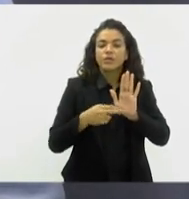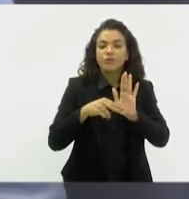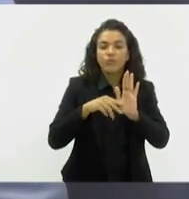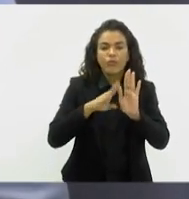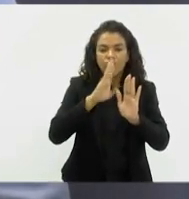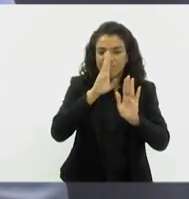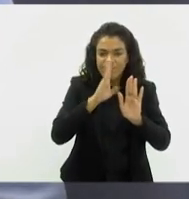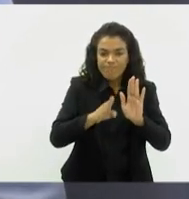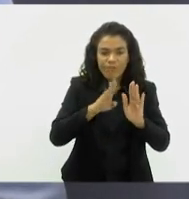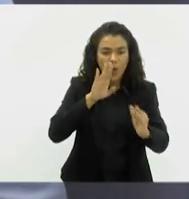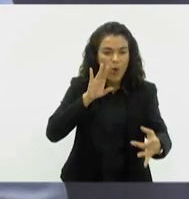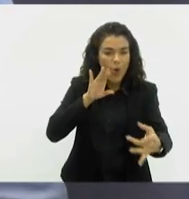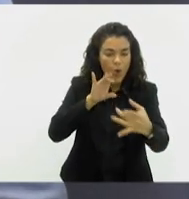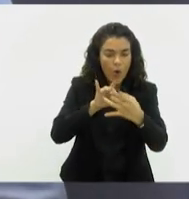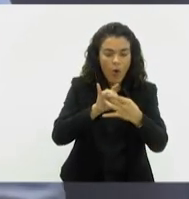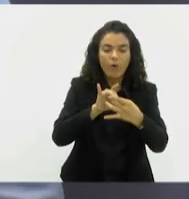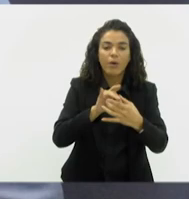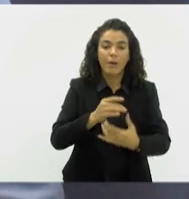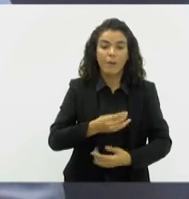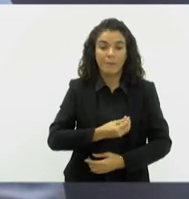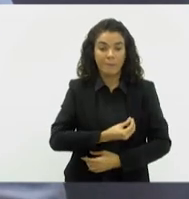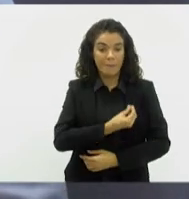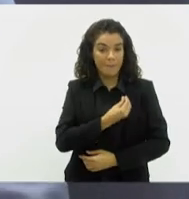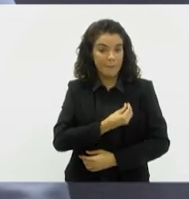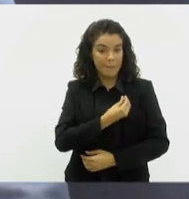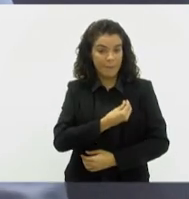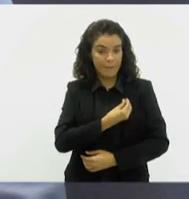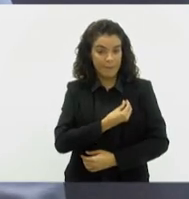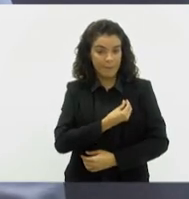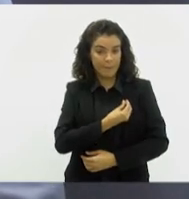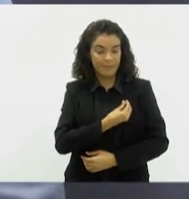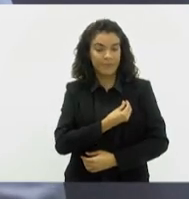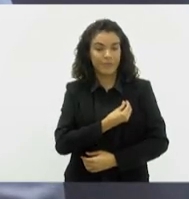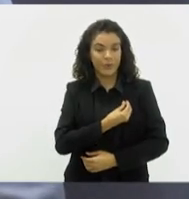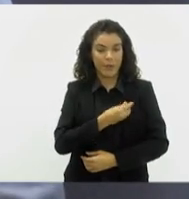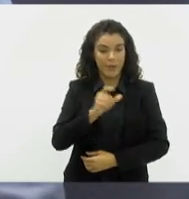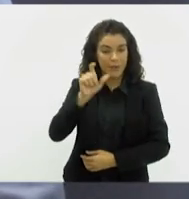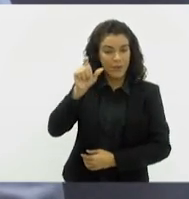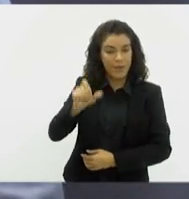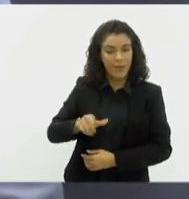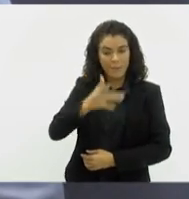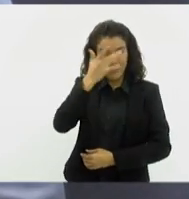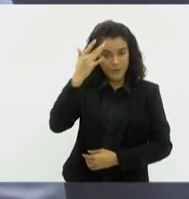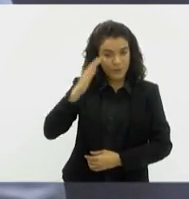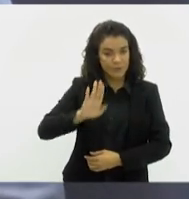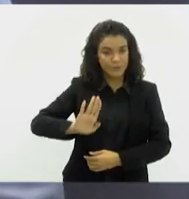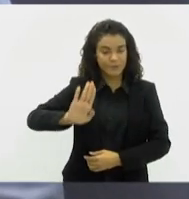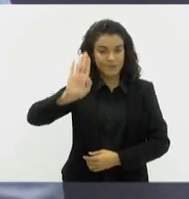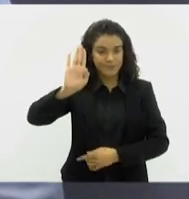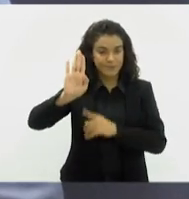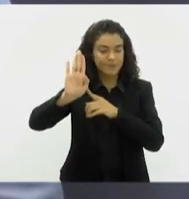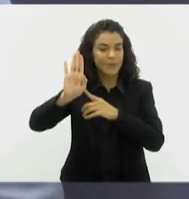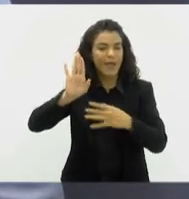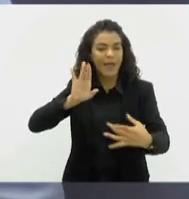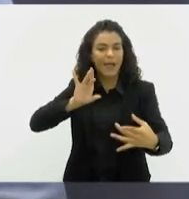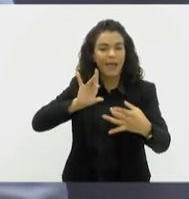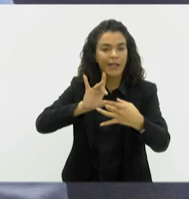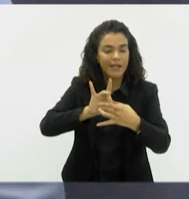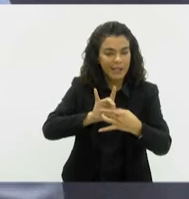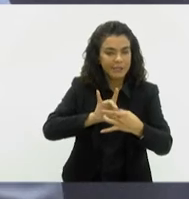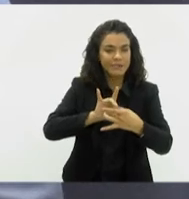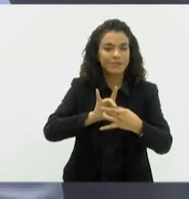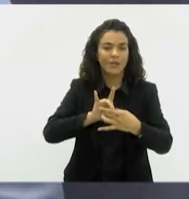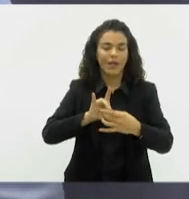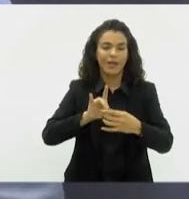objetiva a participação do candidato em temas relacionados